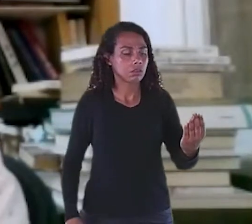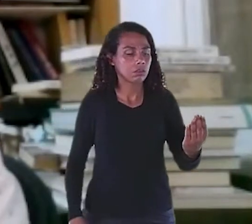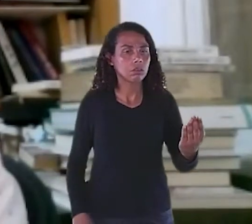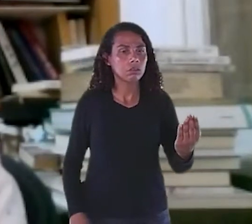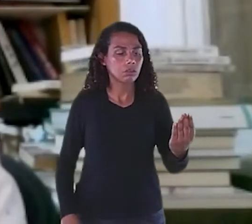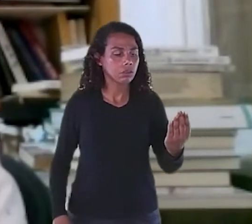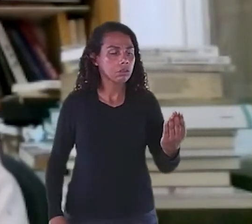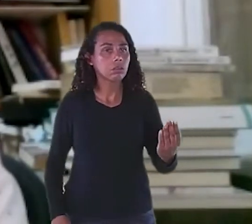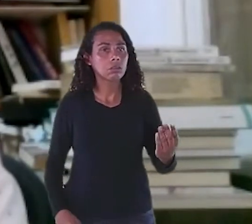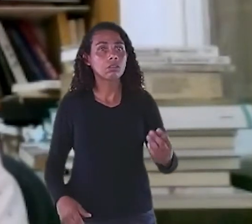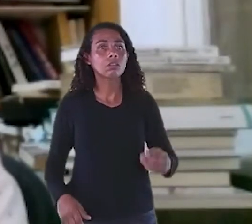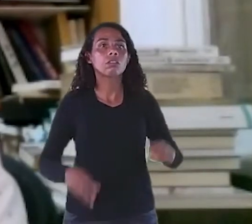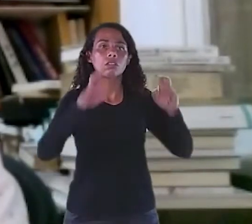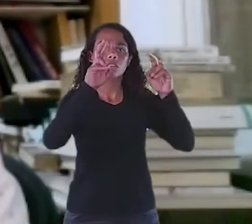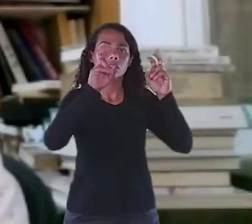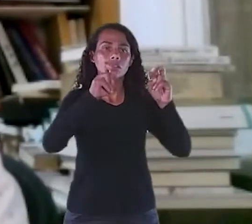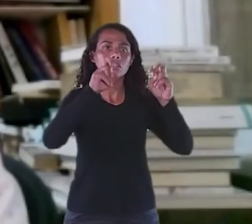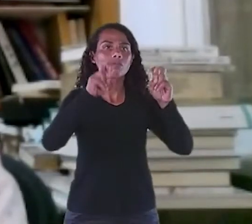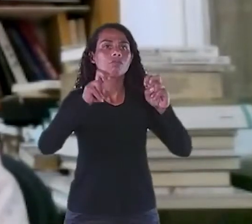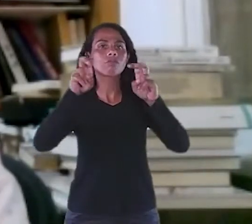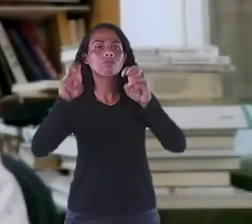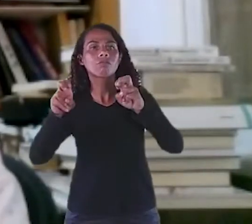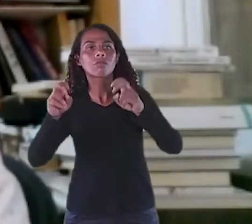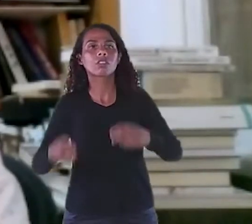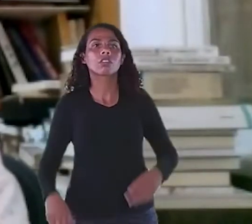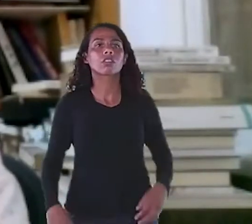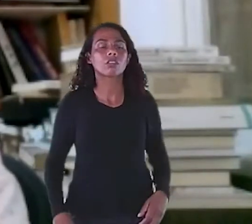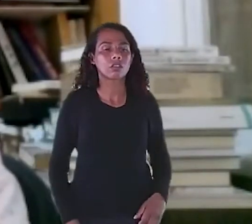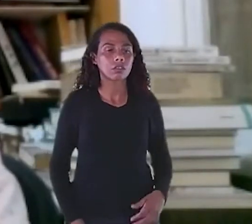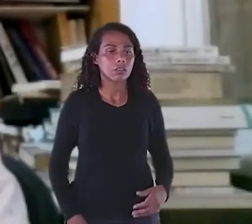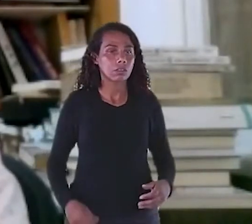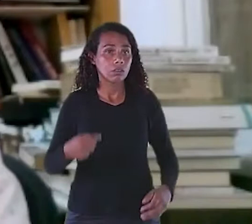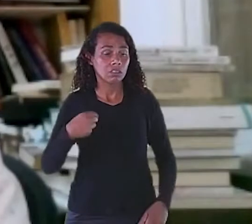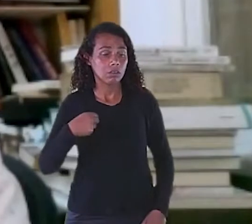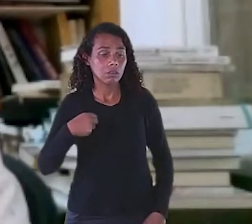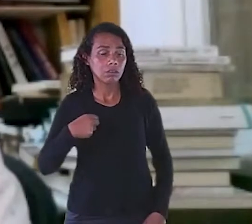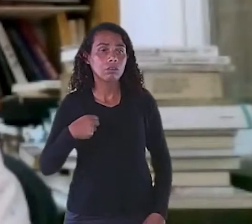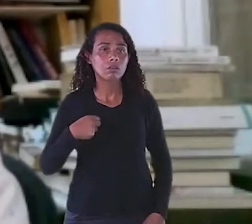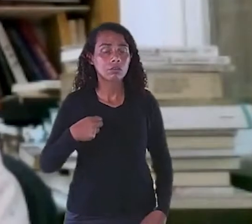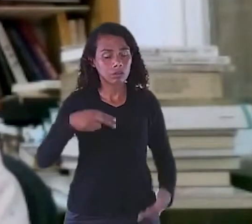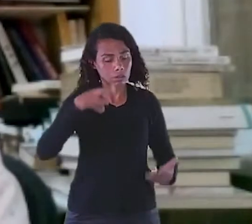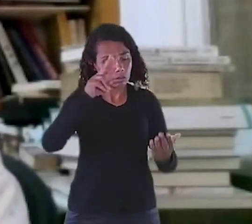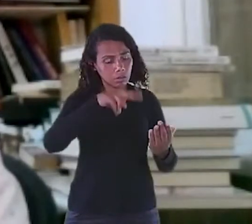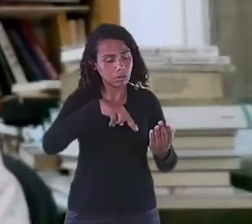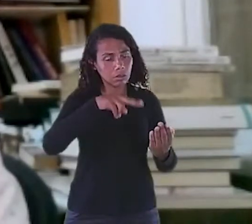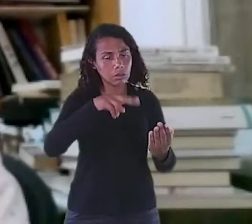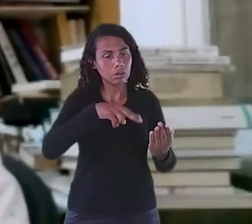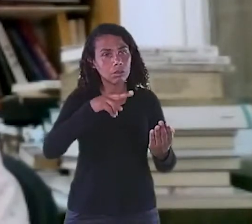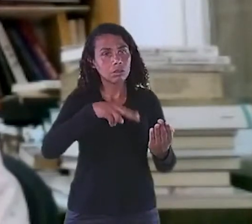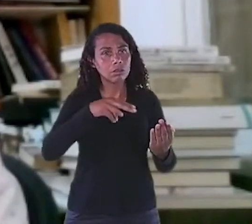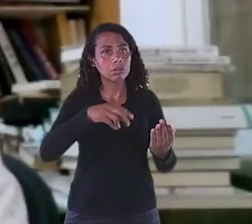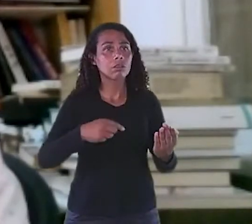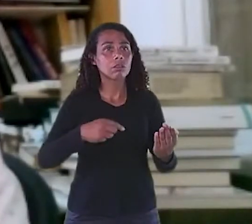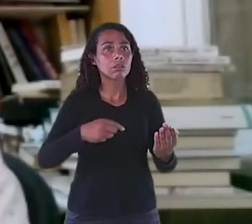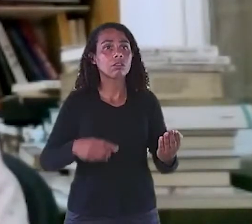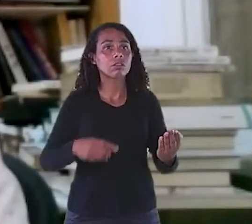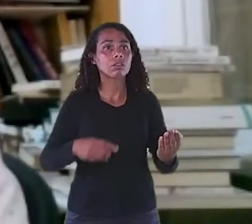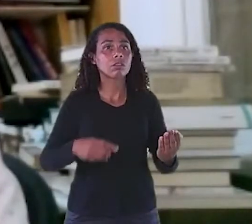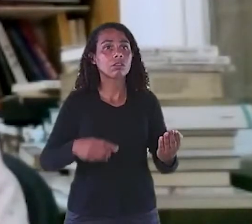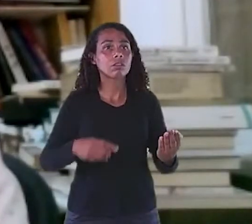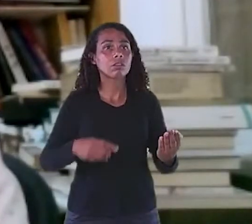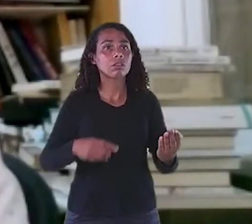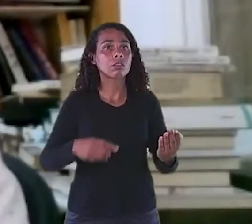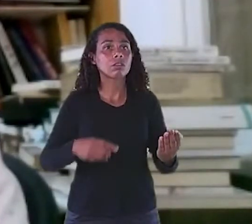era isso, a leitura era meio errática. Não tinha ninguém que nos orientasse, assim, no meu grupo,